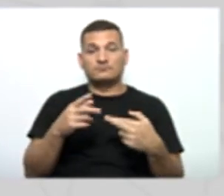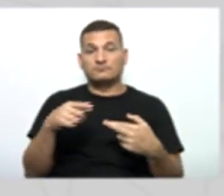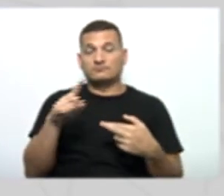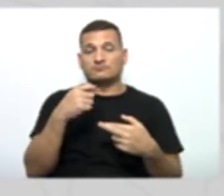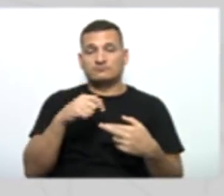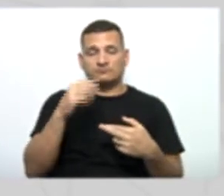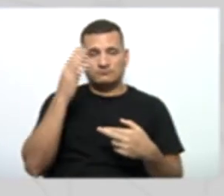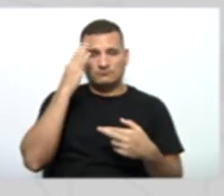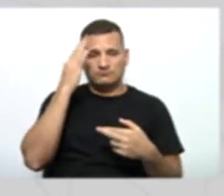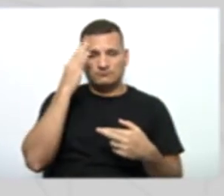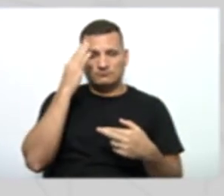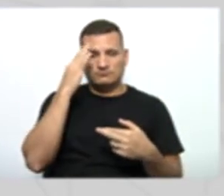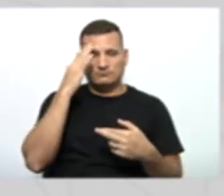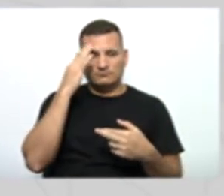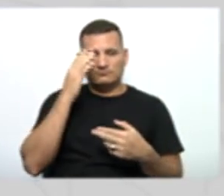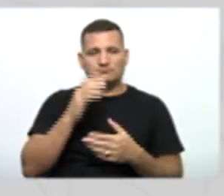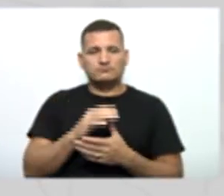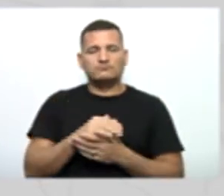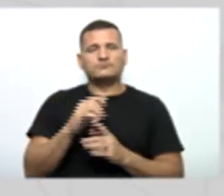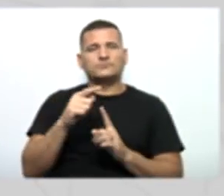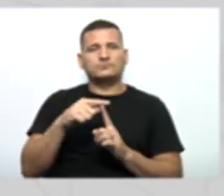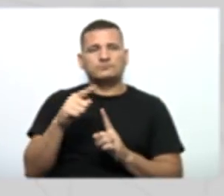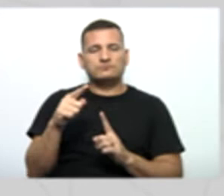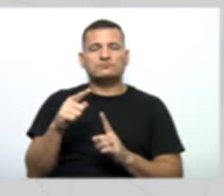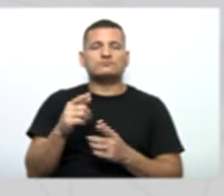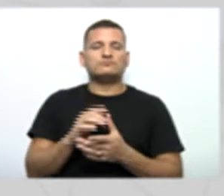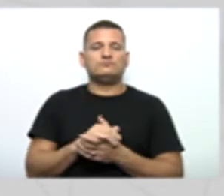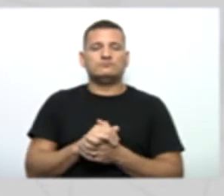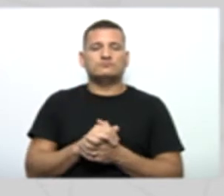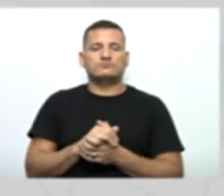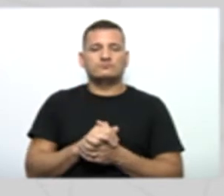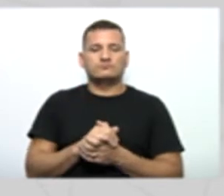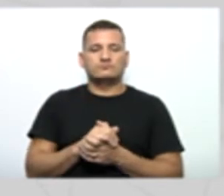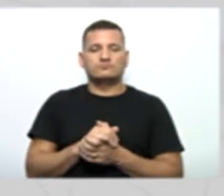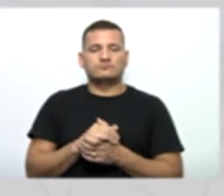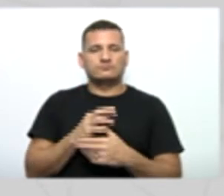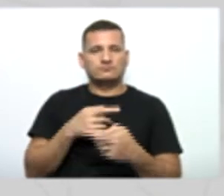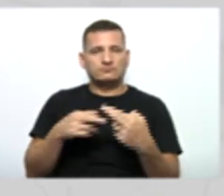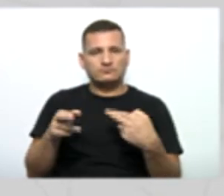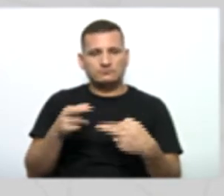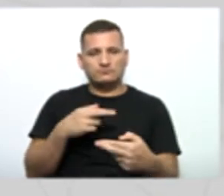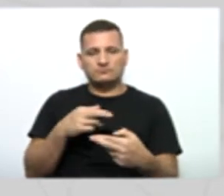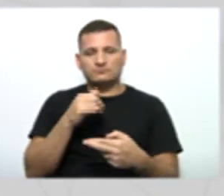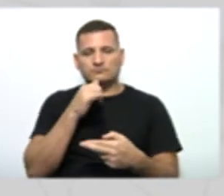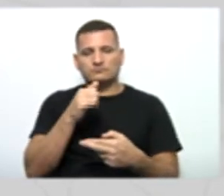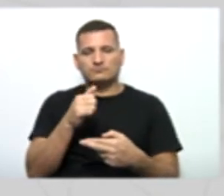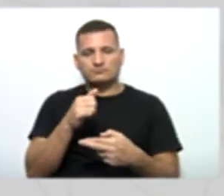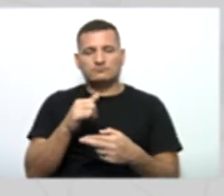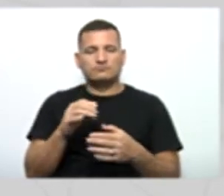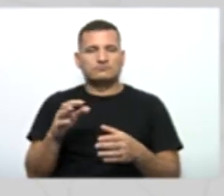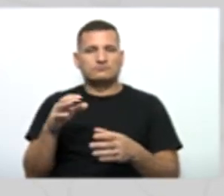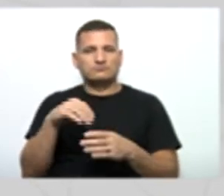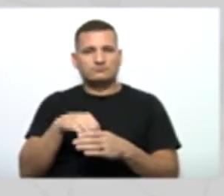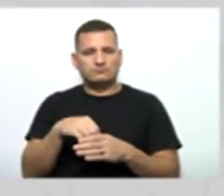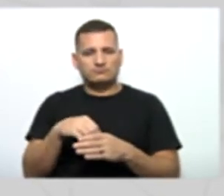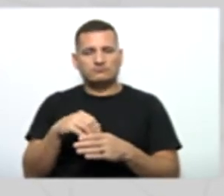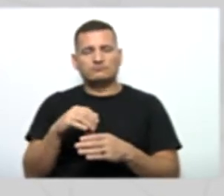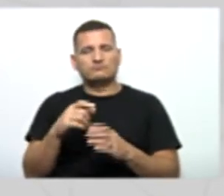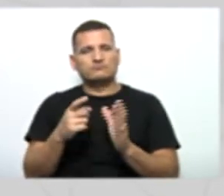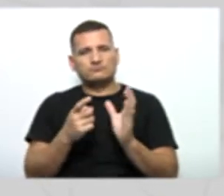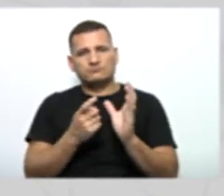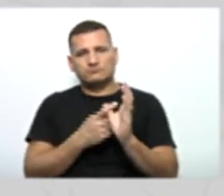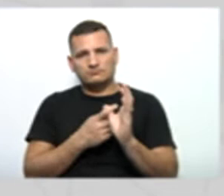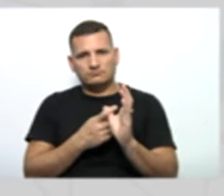saber, certo? O tipo de associação, o tipo se é associação, se é agregação, composição, se possui